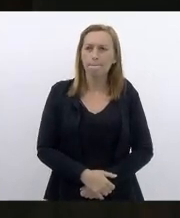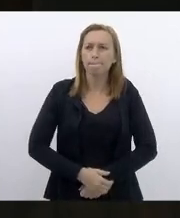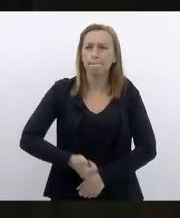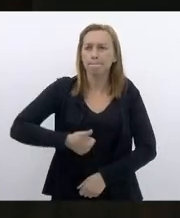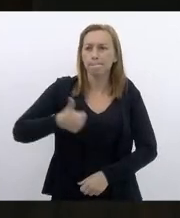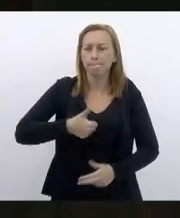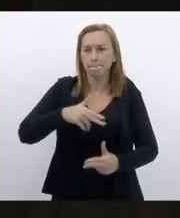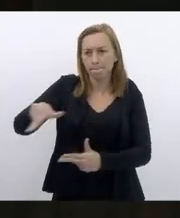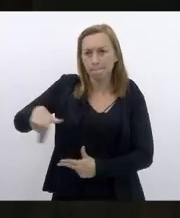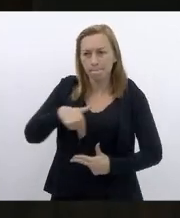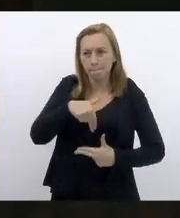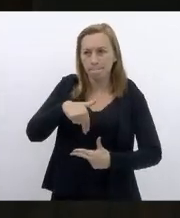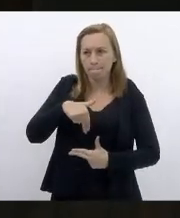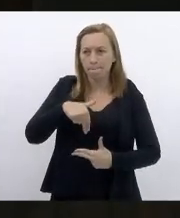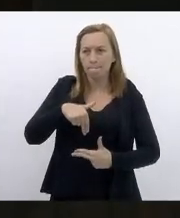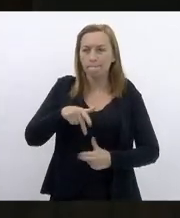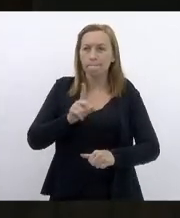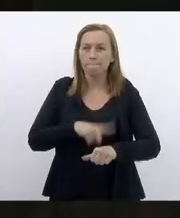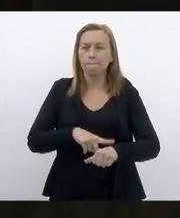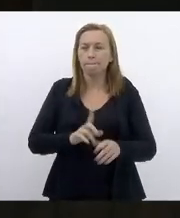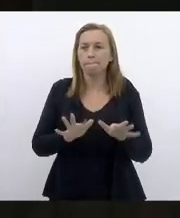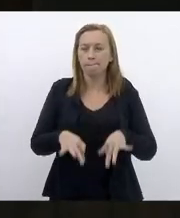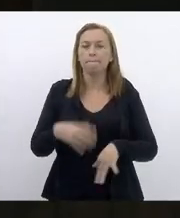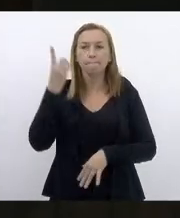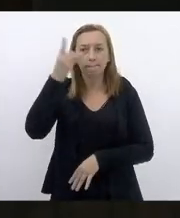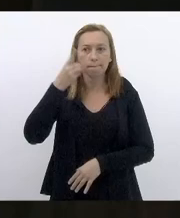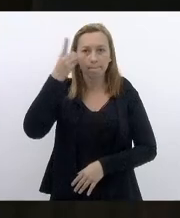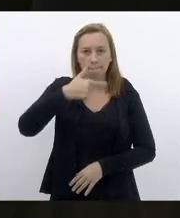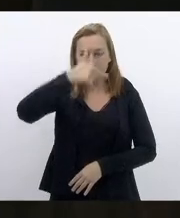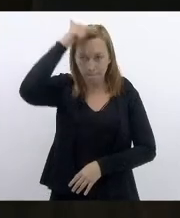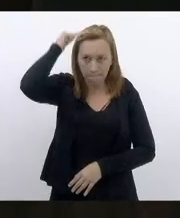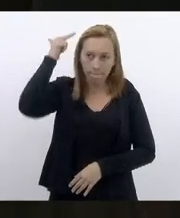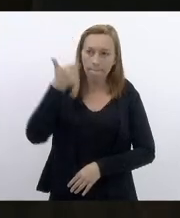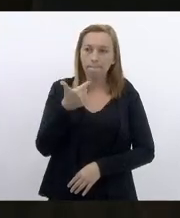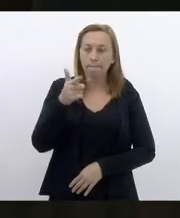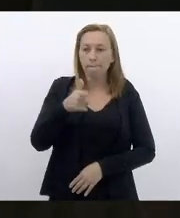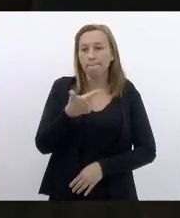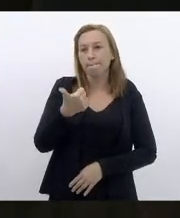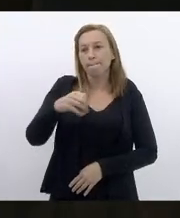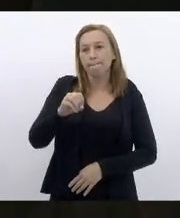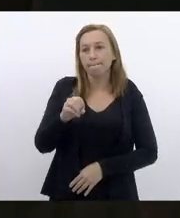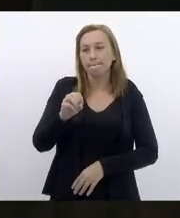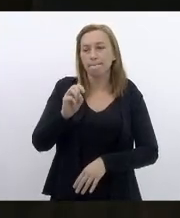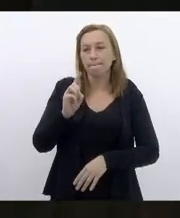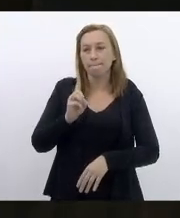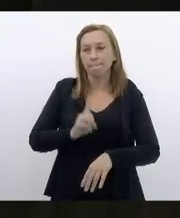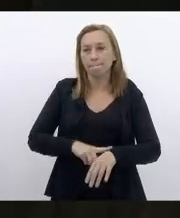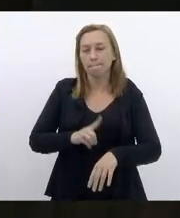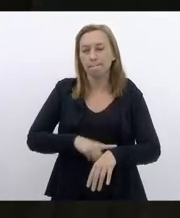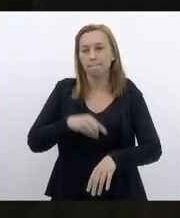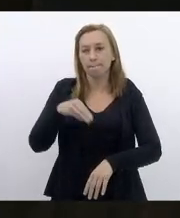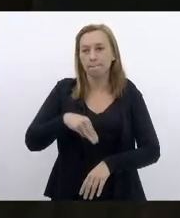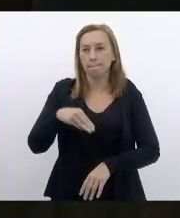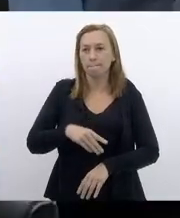Primeiro orador inscrito do expediente final, o nobre deputado Luiz Paulo. Vossa Excelência dispõe de 10 minutos no tempo regimental.